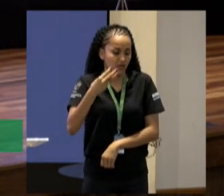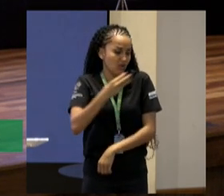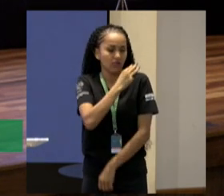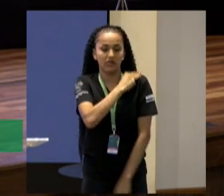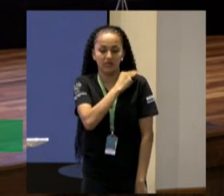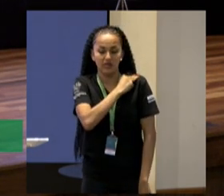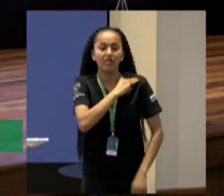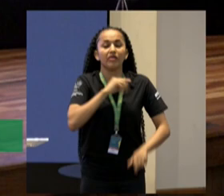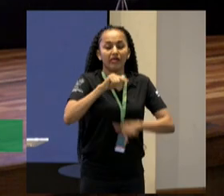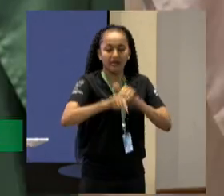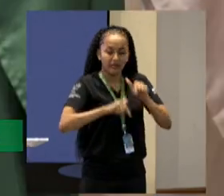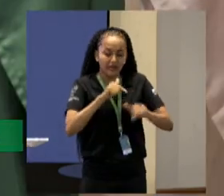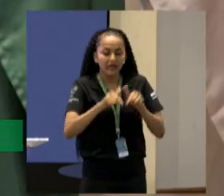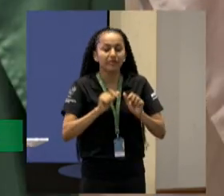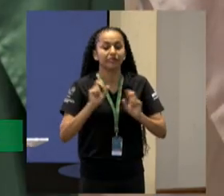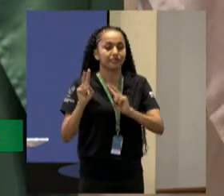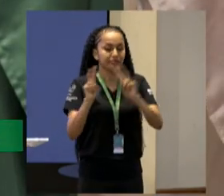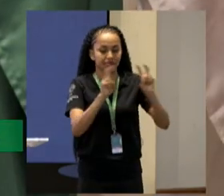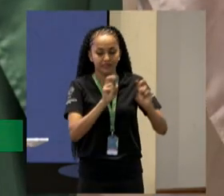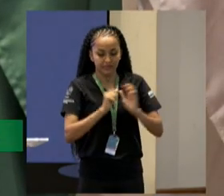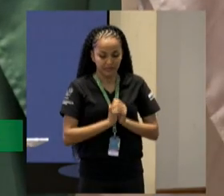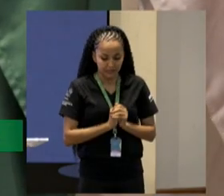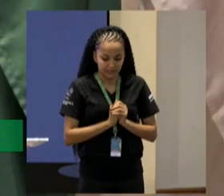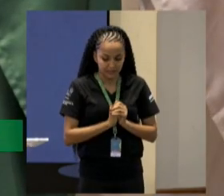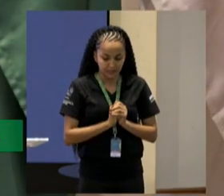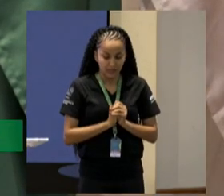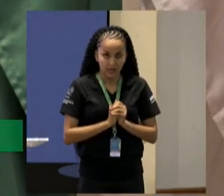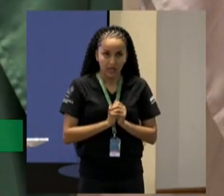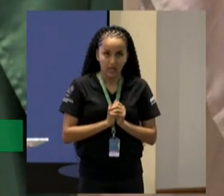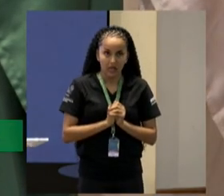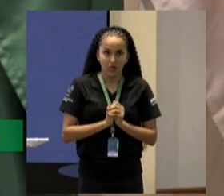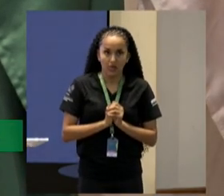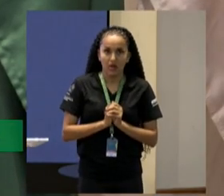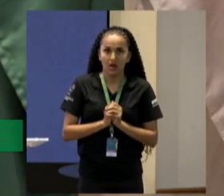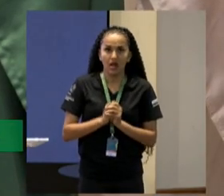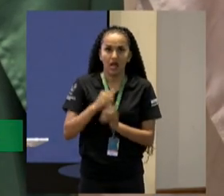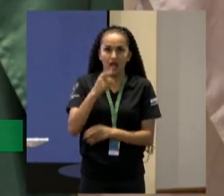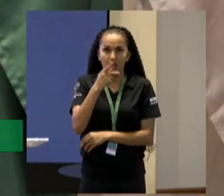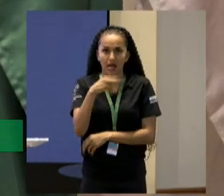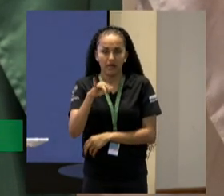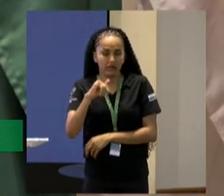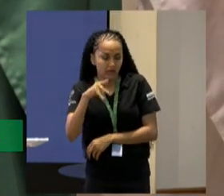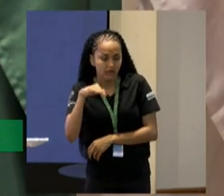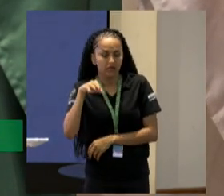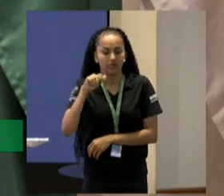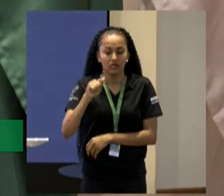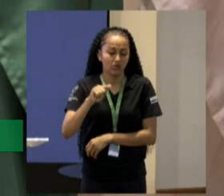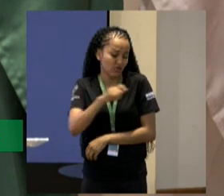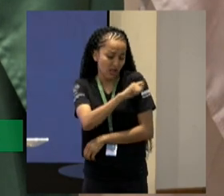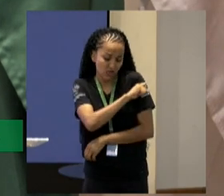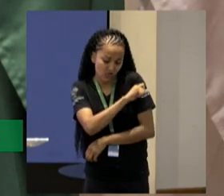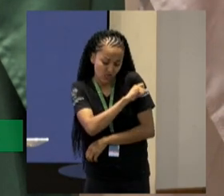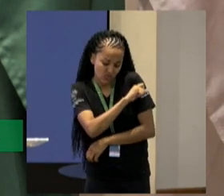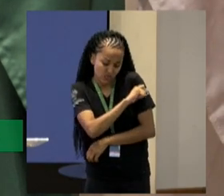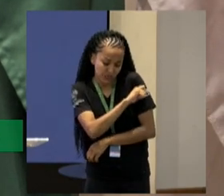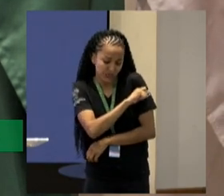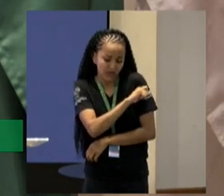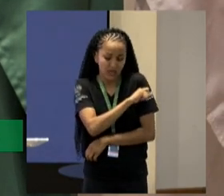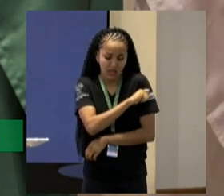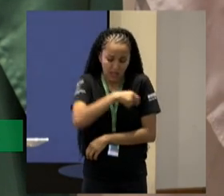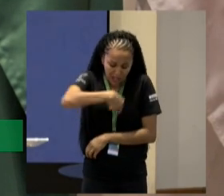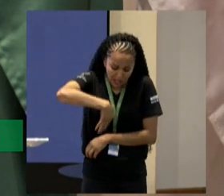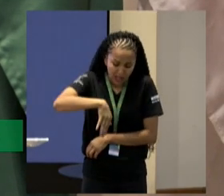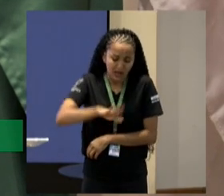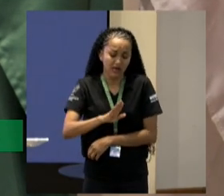que é trabalhar com a Tecília dos Santos, uma produção de fanzine, os estudantes